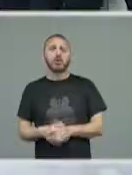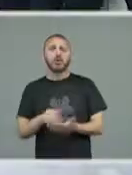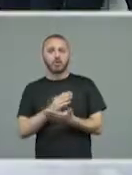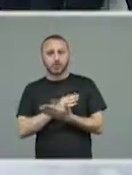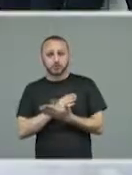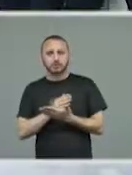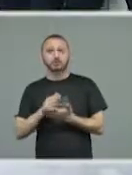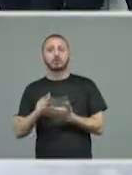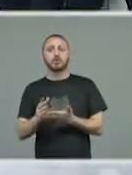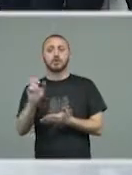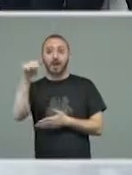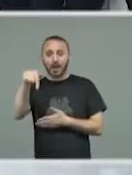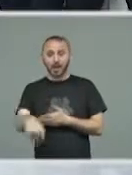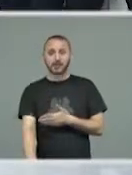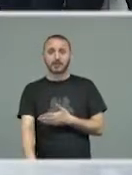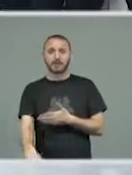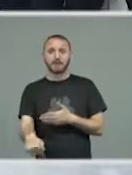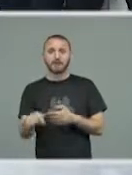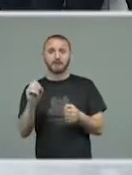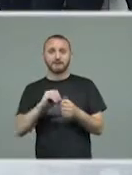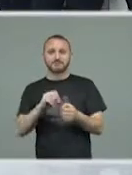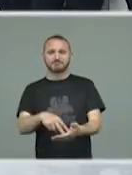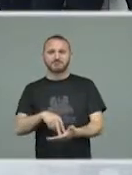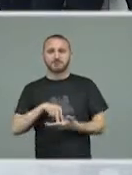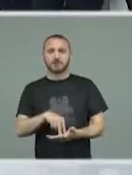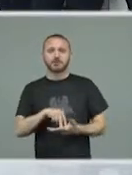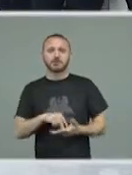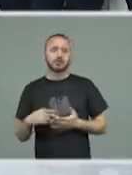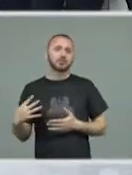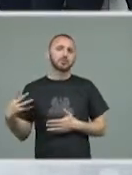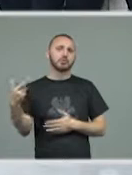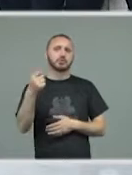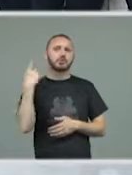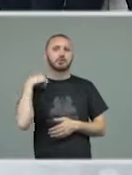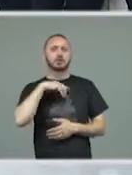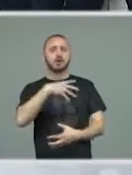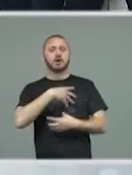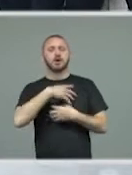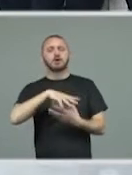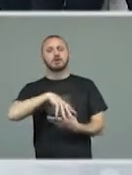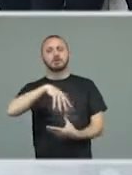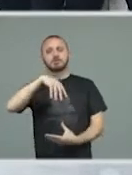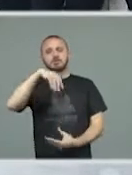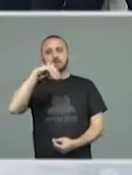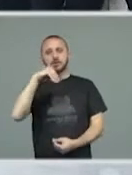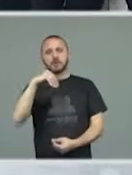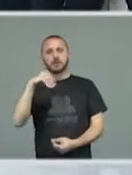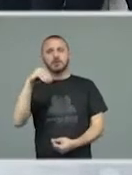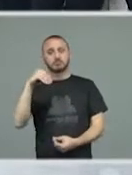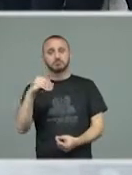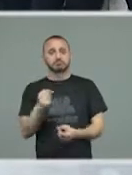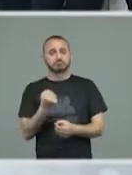Começou e aqui foi ali, nisto foi alicerçado toda a nossa espiritualidade. É impressionante,